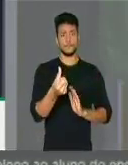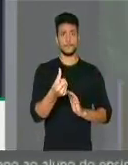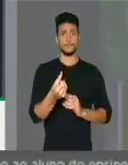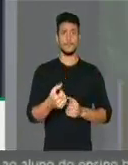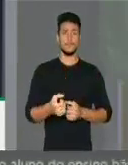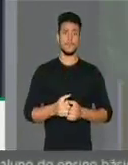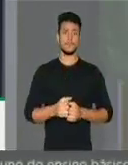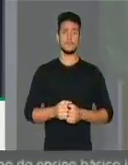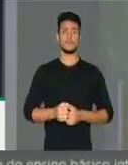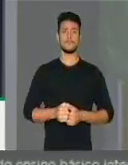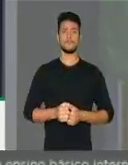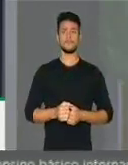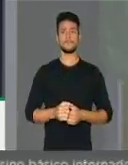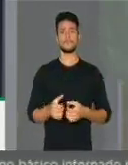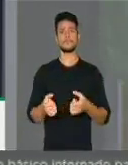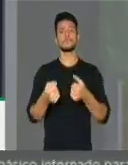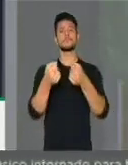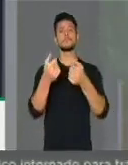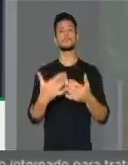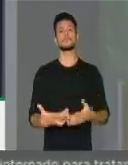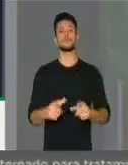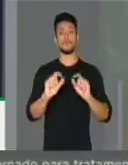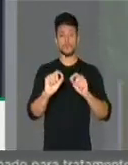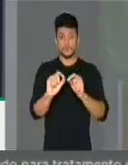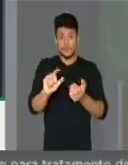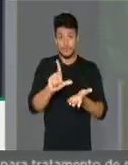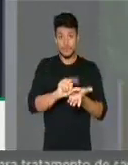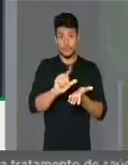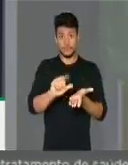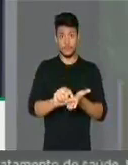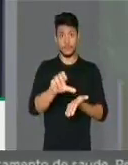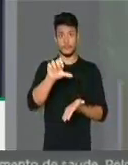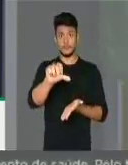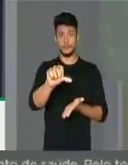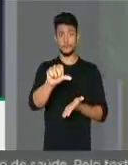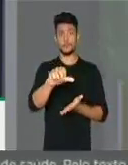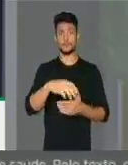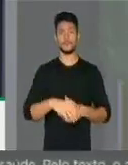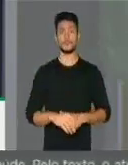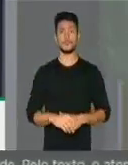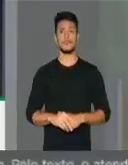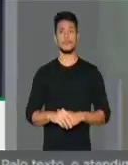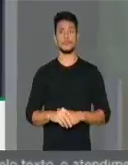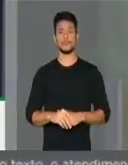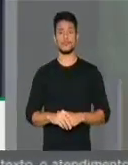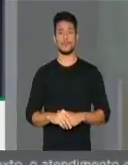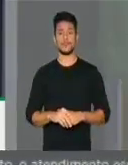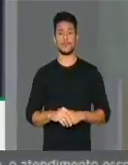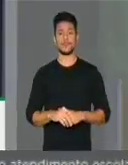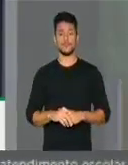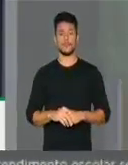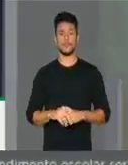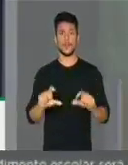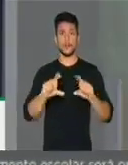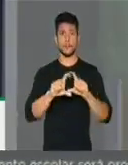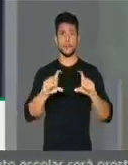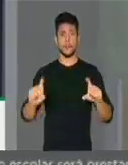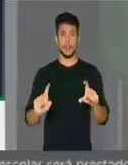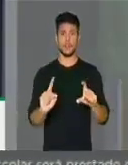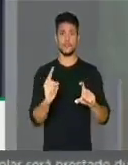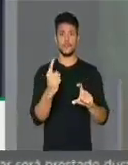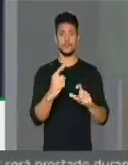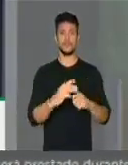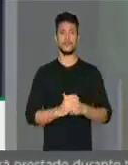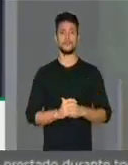ao parágrafo único do artigo 9º do projeto de lei a seguinte redação. Parágrafo único.